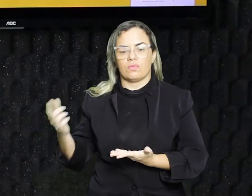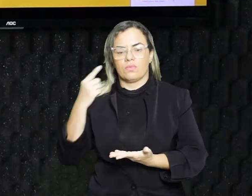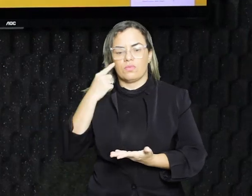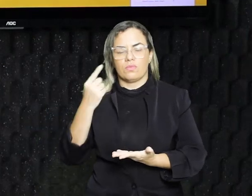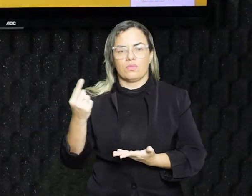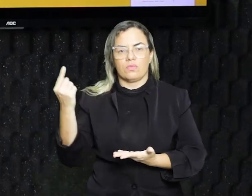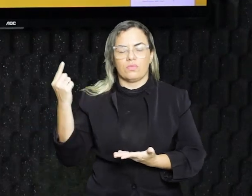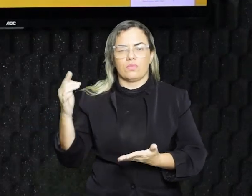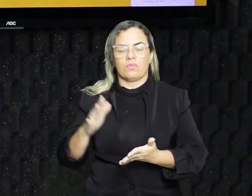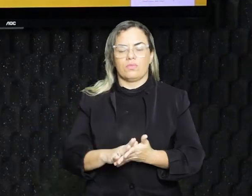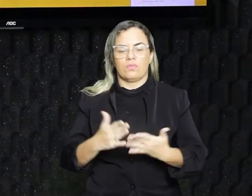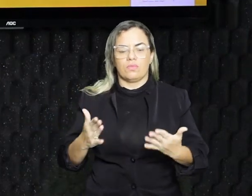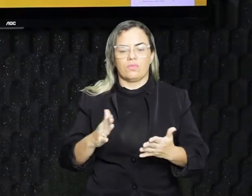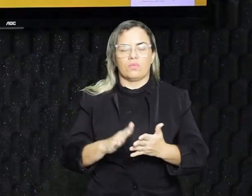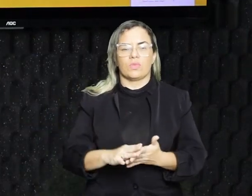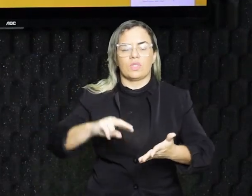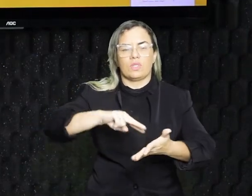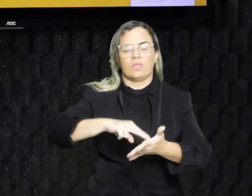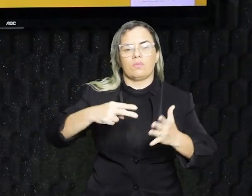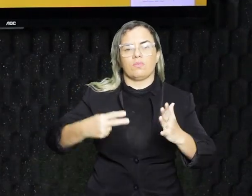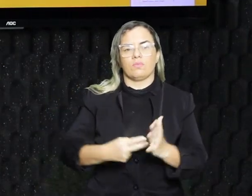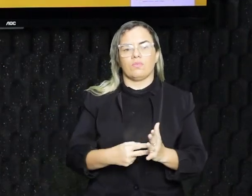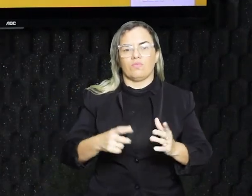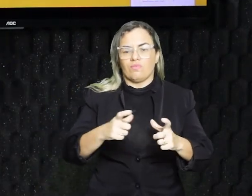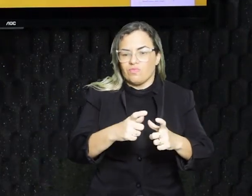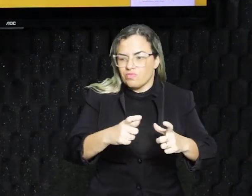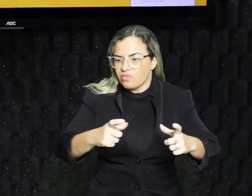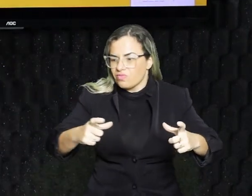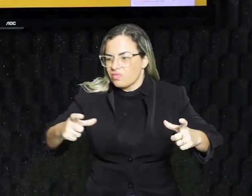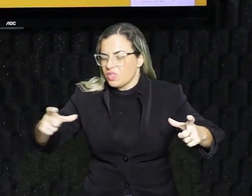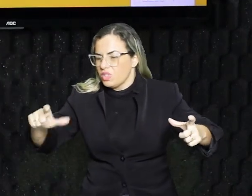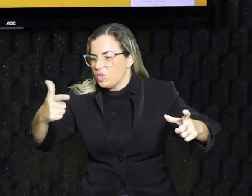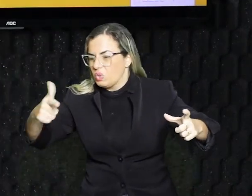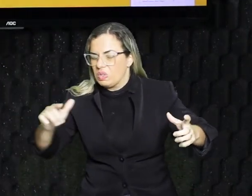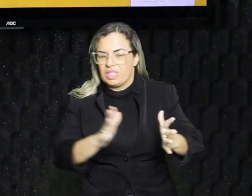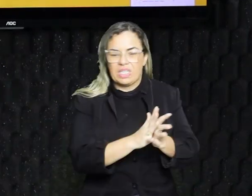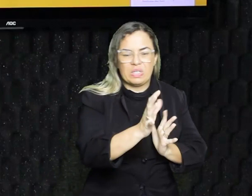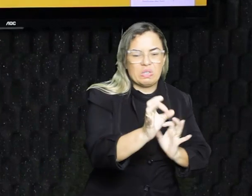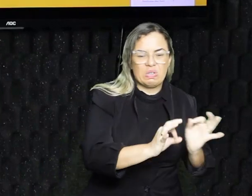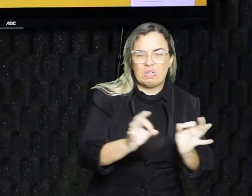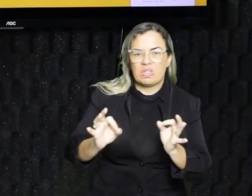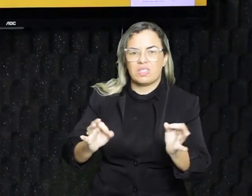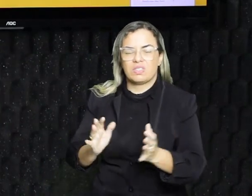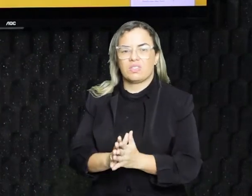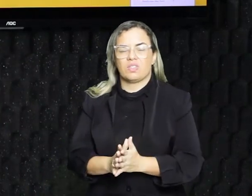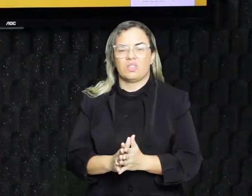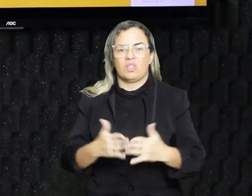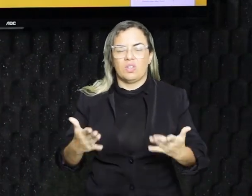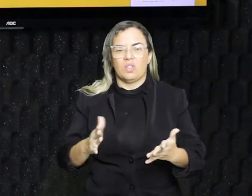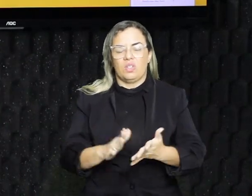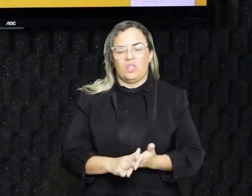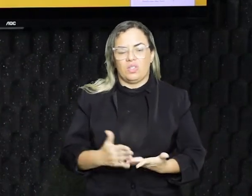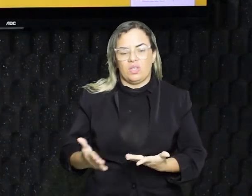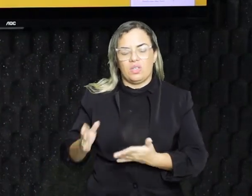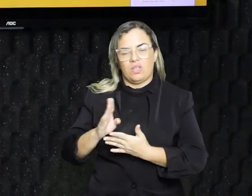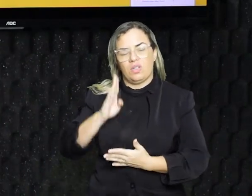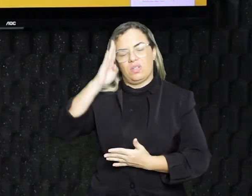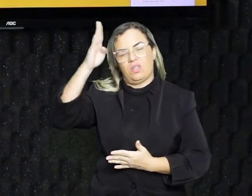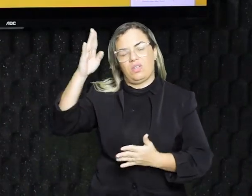urbana, tá? São cidades que cresceram de forma desordenada, principalmente cidades de